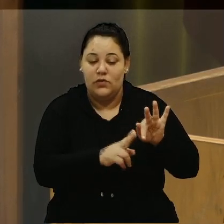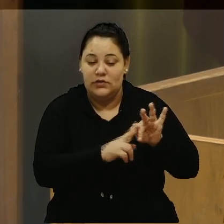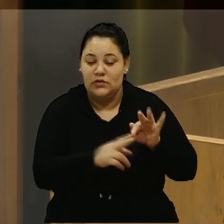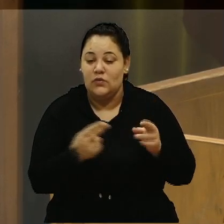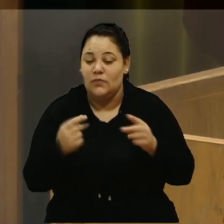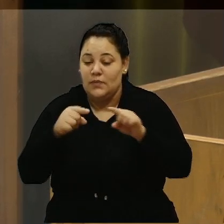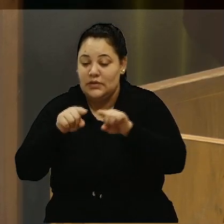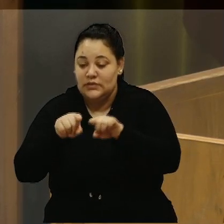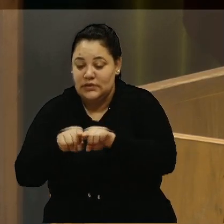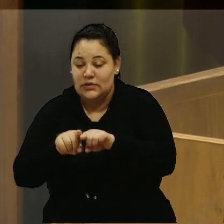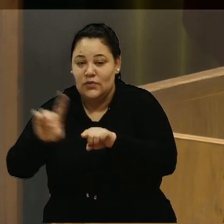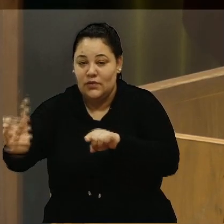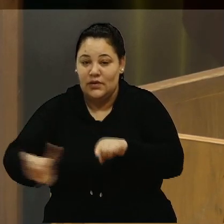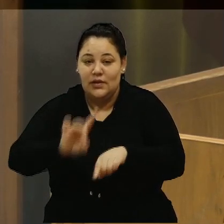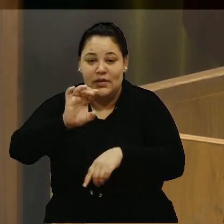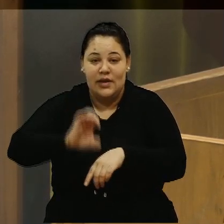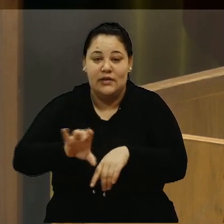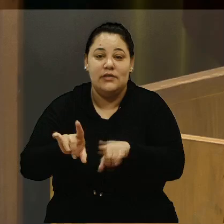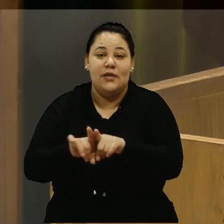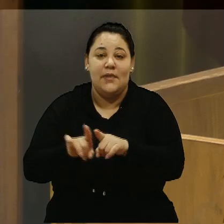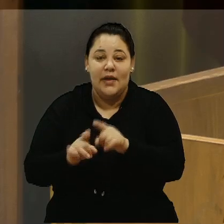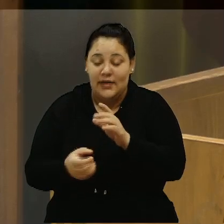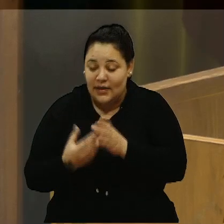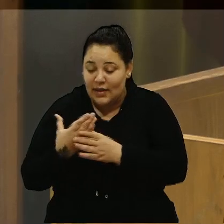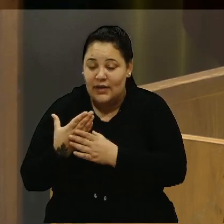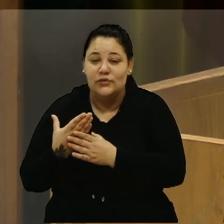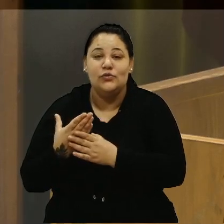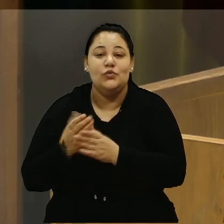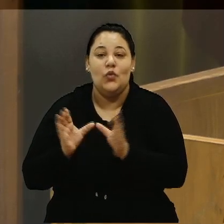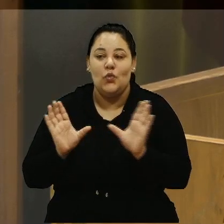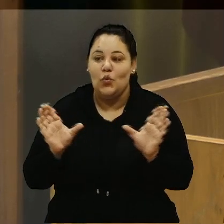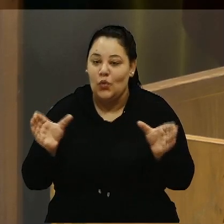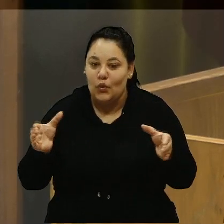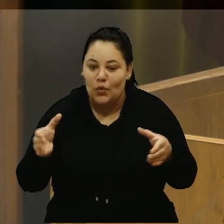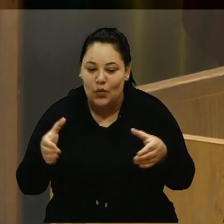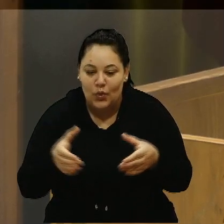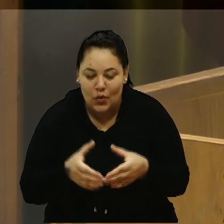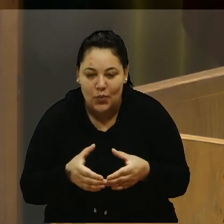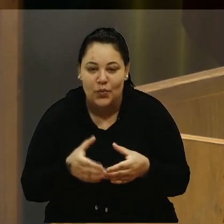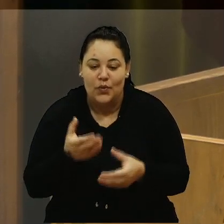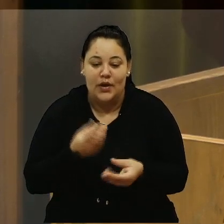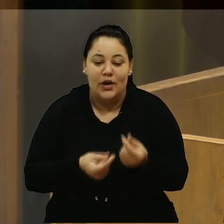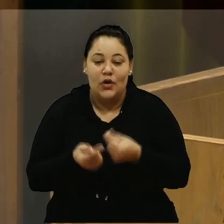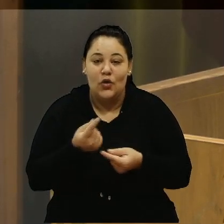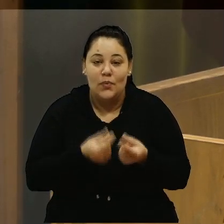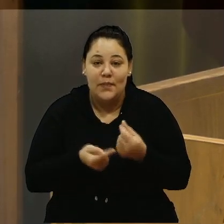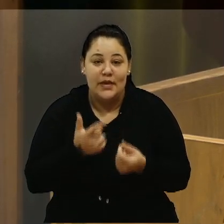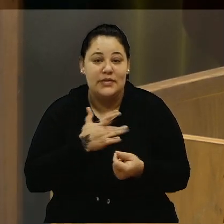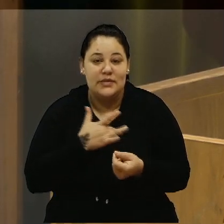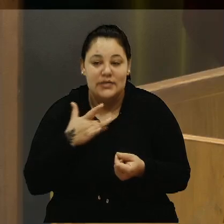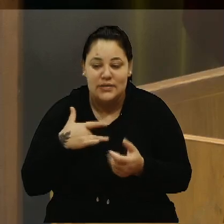parceiros, clientes, formando um ecossistema econômico saudável e sustentável.